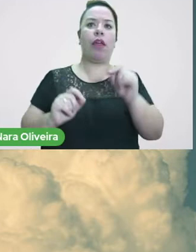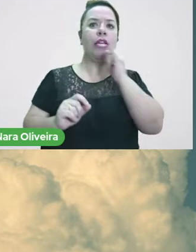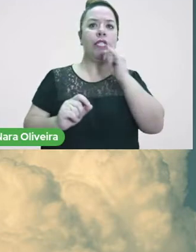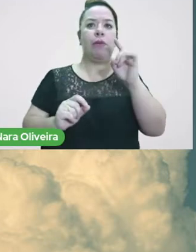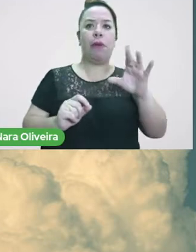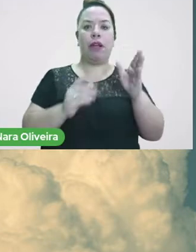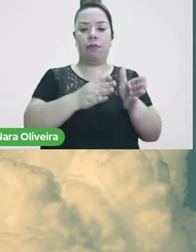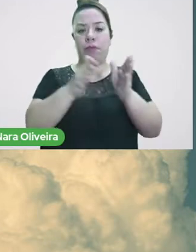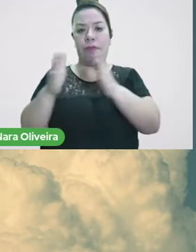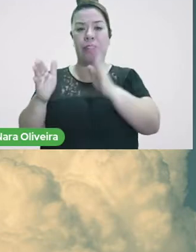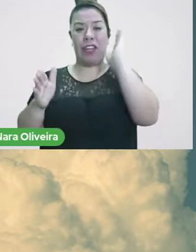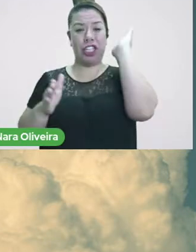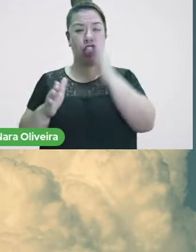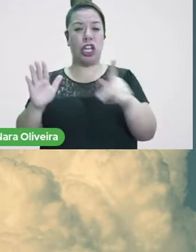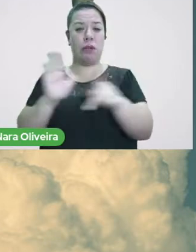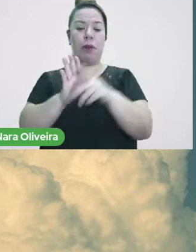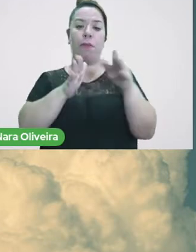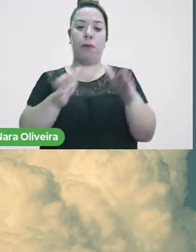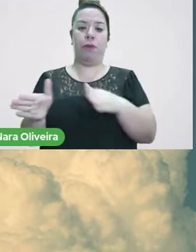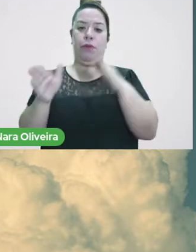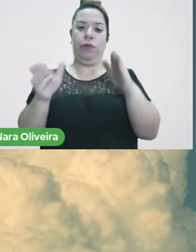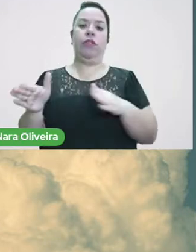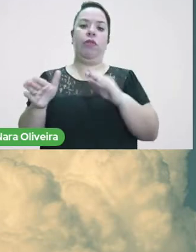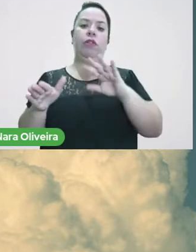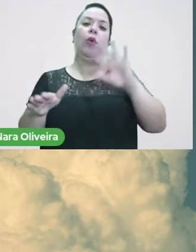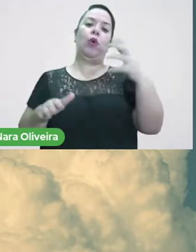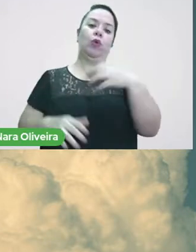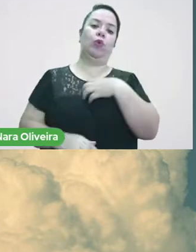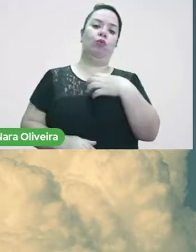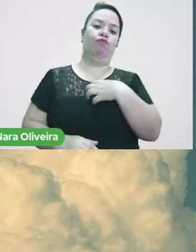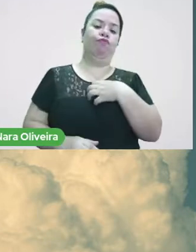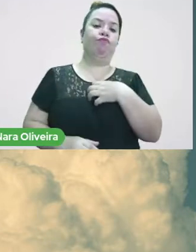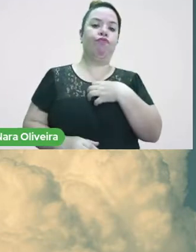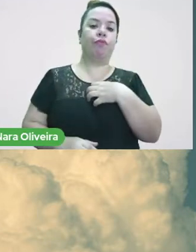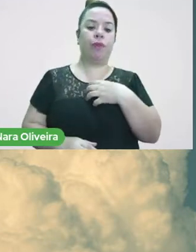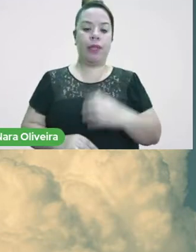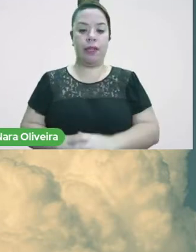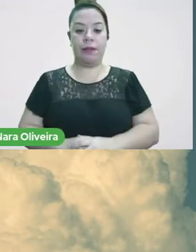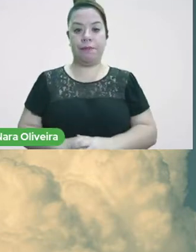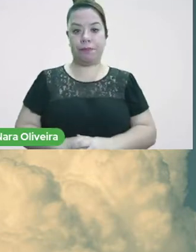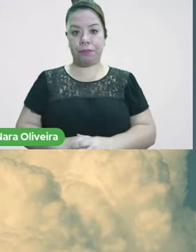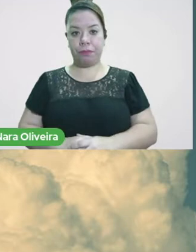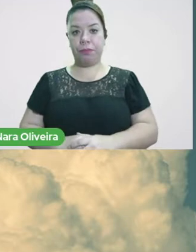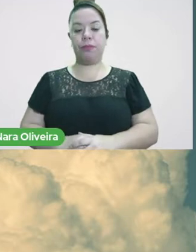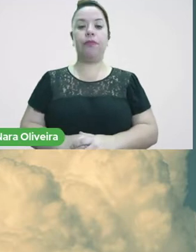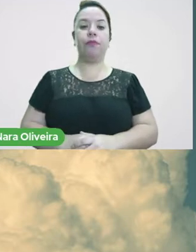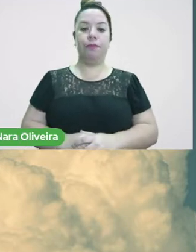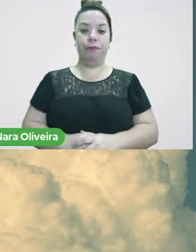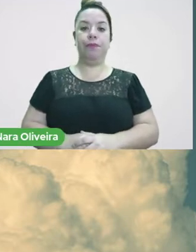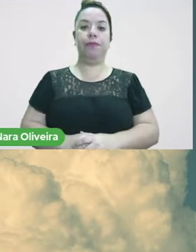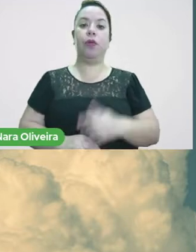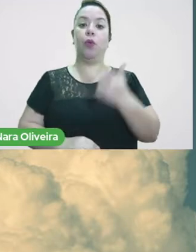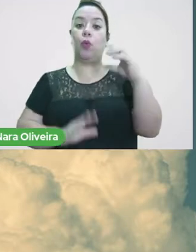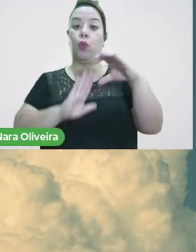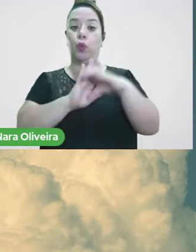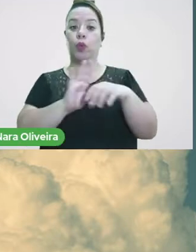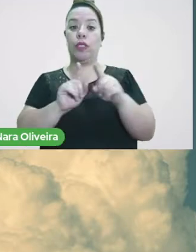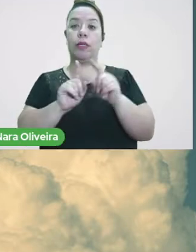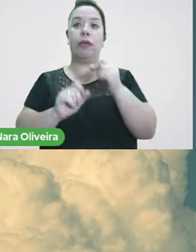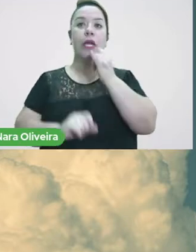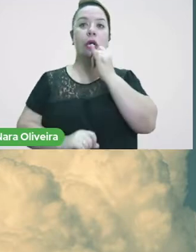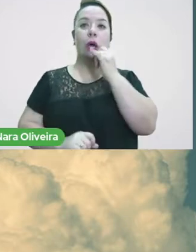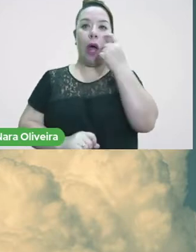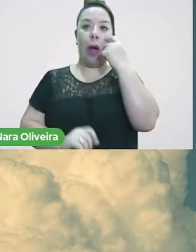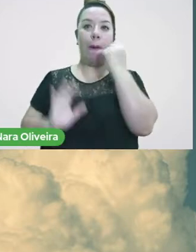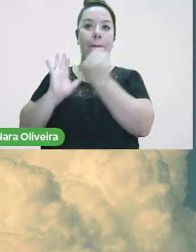em produção. Então, é um path to production diferente, certo? Um outro conceito é que nós temos aqui, marcado com verde,